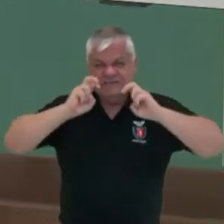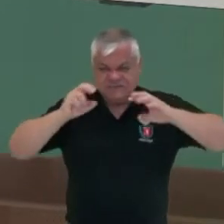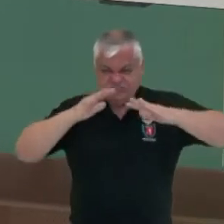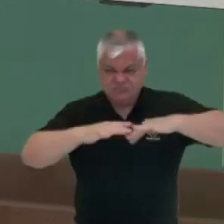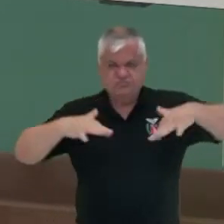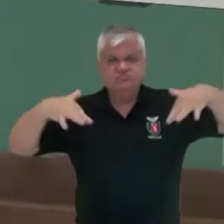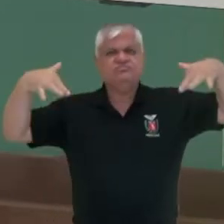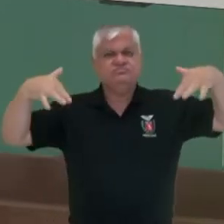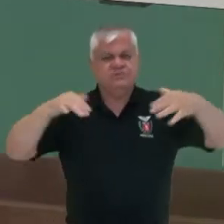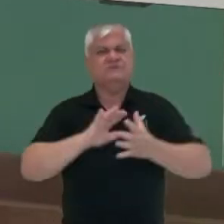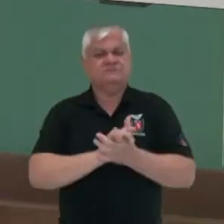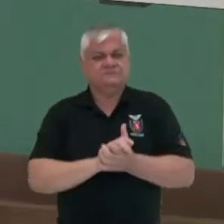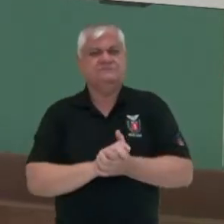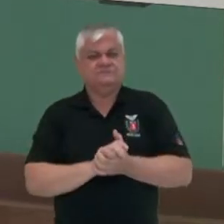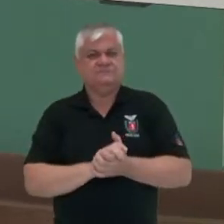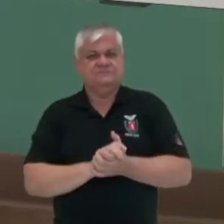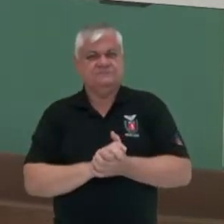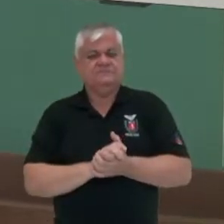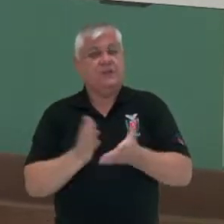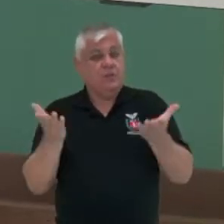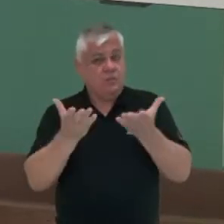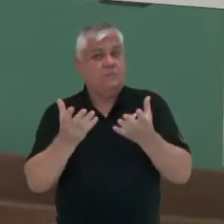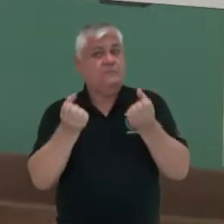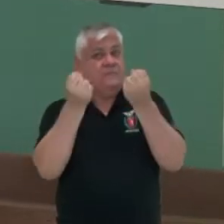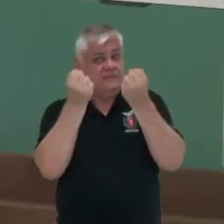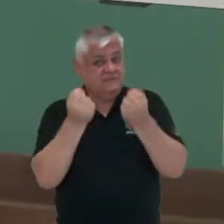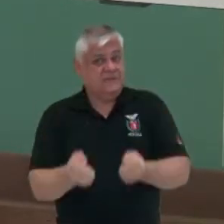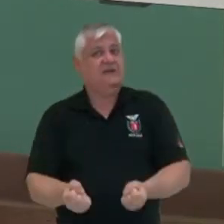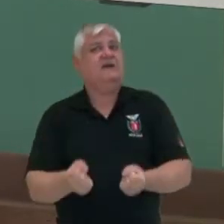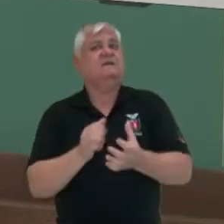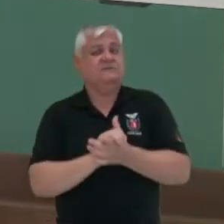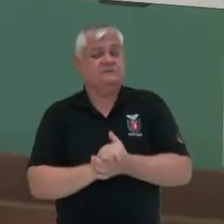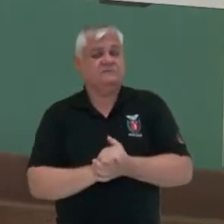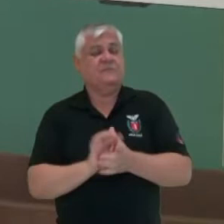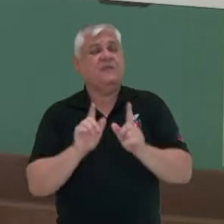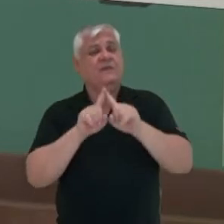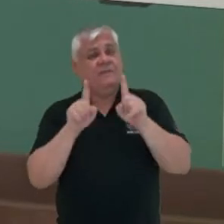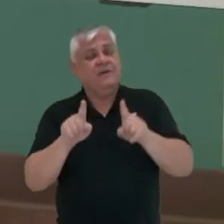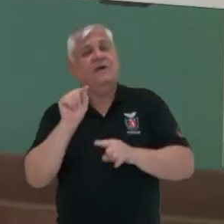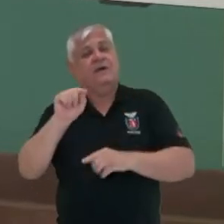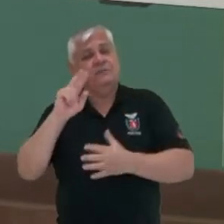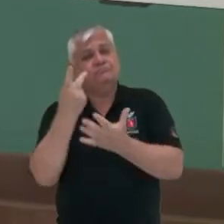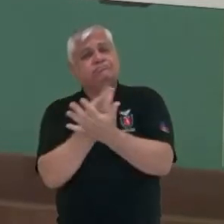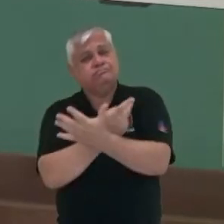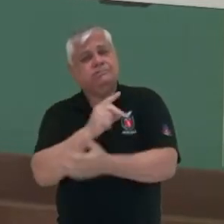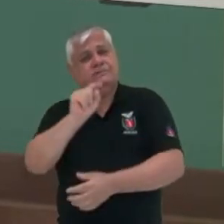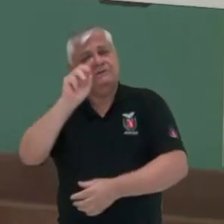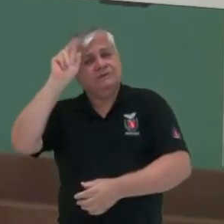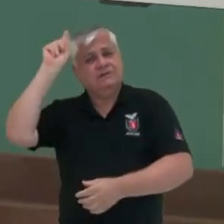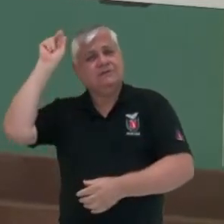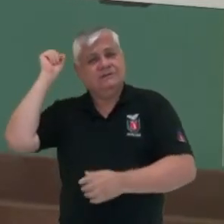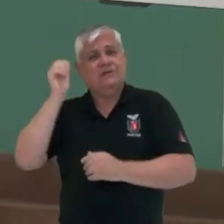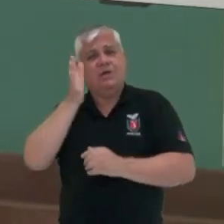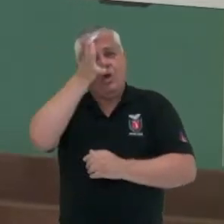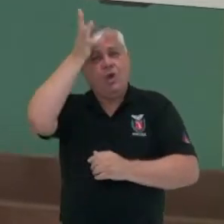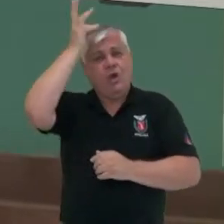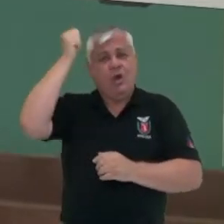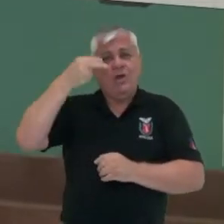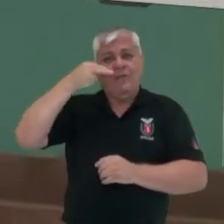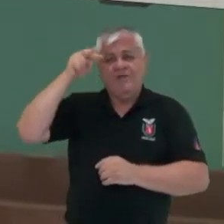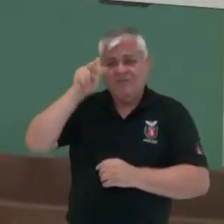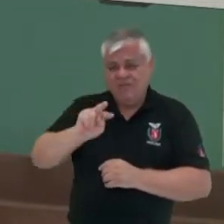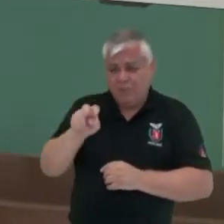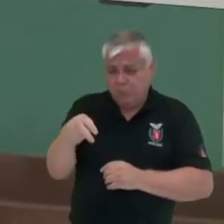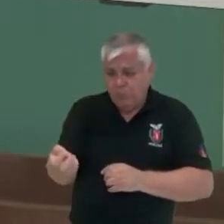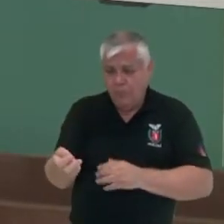hoje, é bem pesado assim de falar um pouquinho sobre isso, mas é o que acontecia na época. As pessoas viam as outras